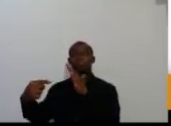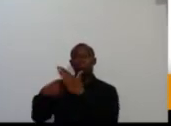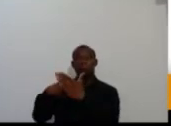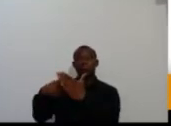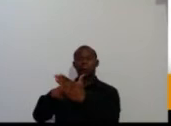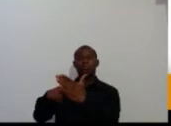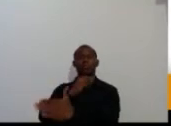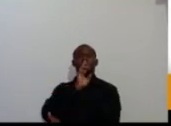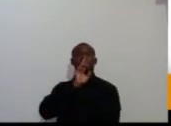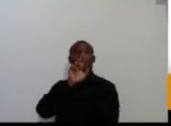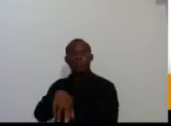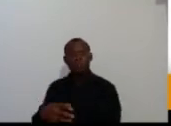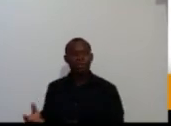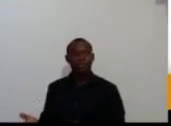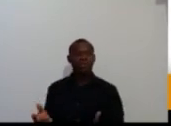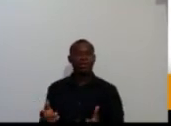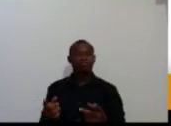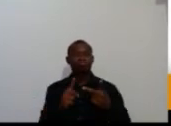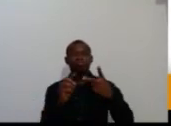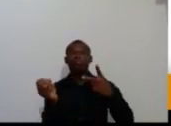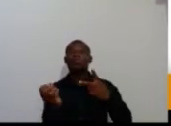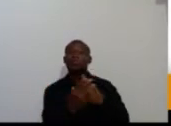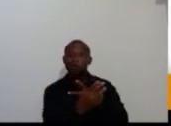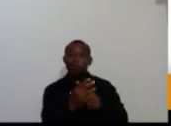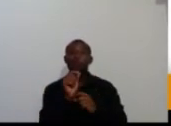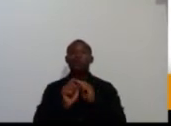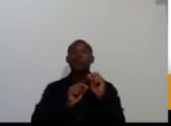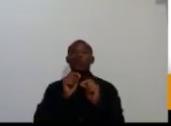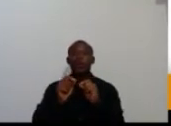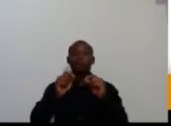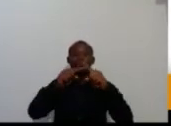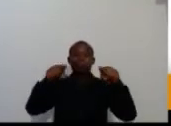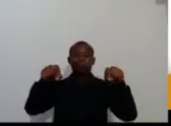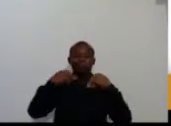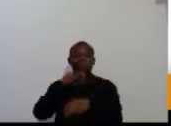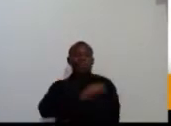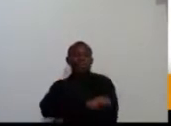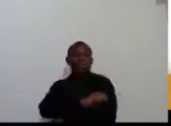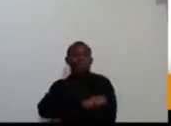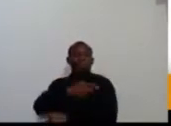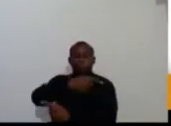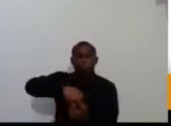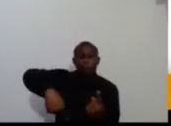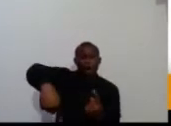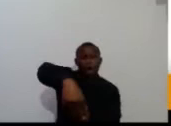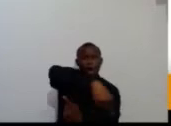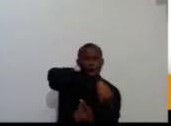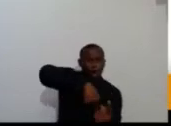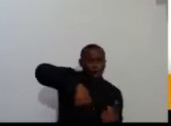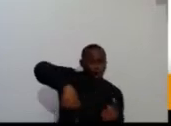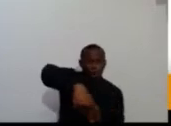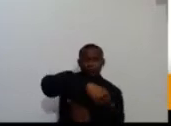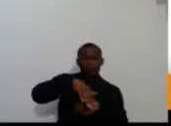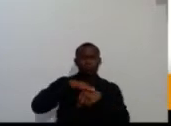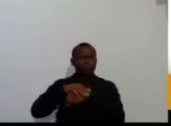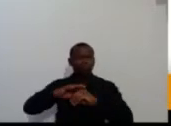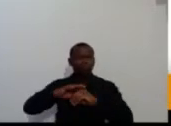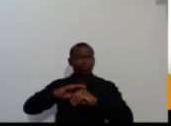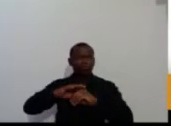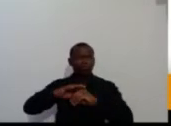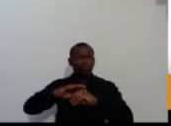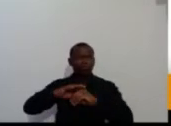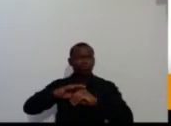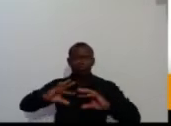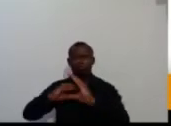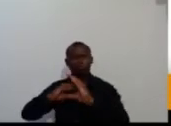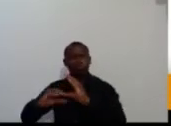essa sala de aula interativa, onde todo mundo conversa com todo mundo. Onde todo mundo interage com todo mundo. Onde a gente